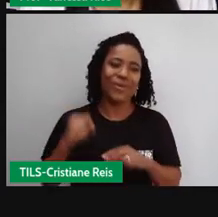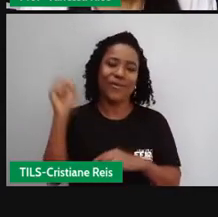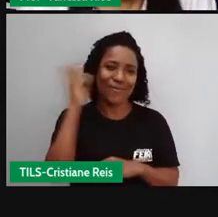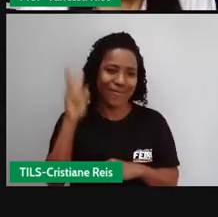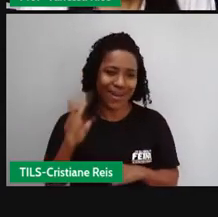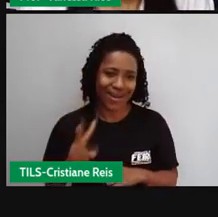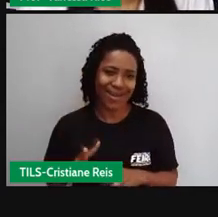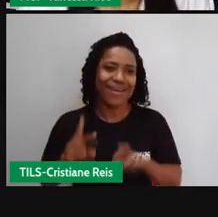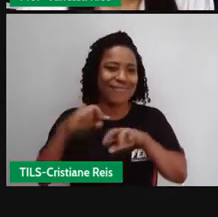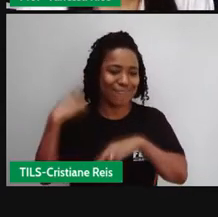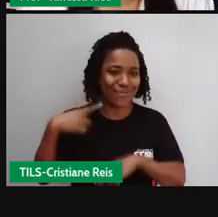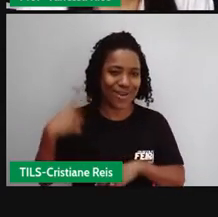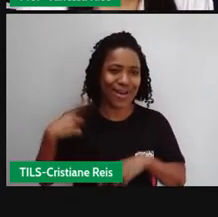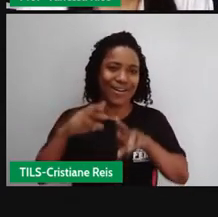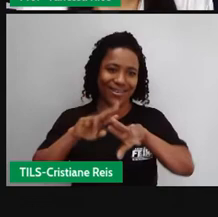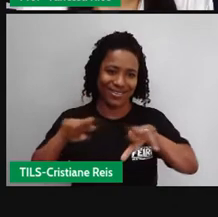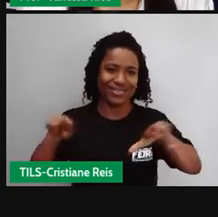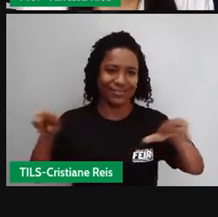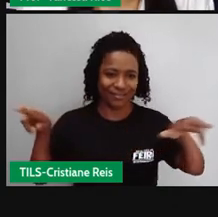país.